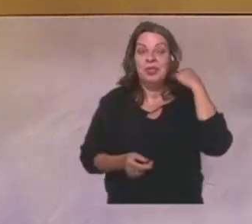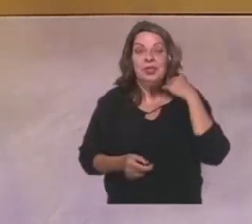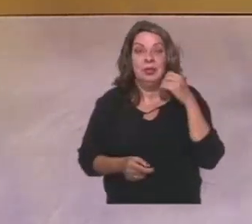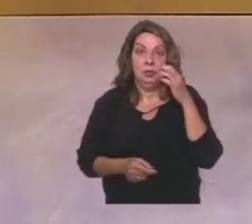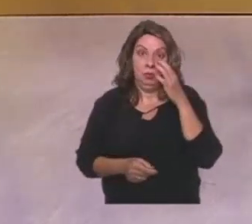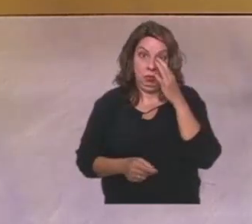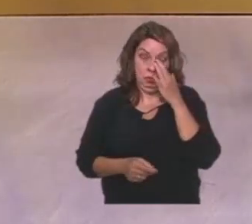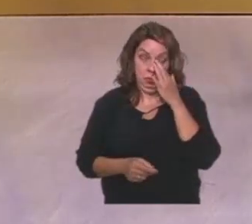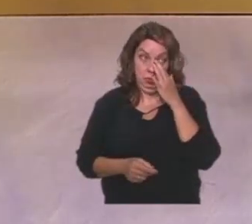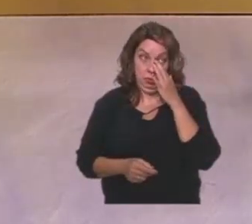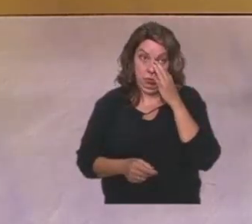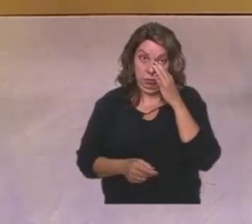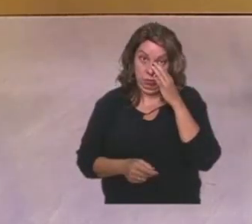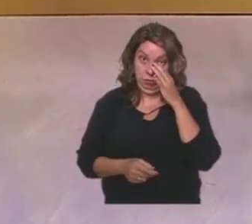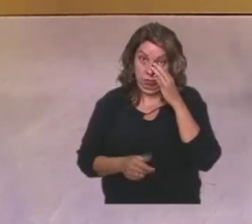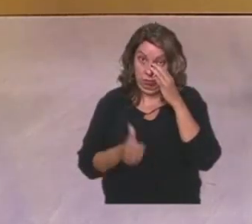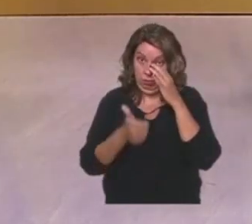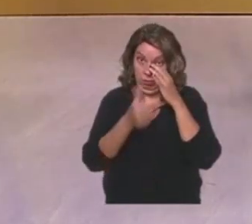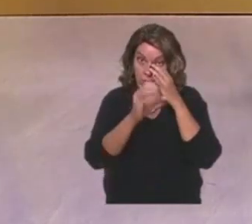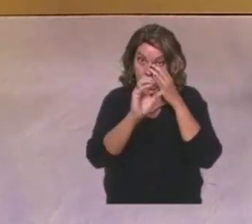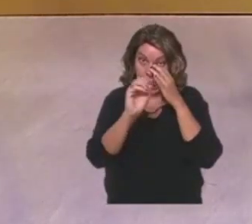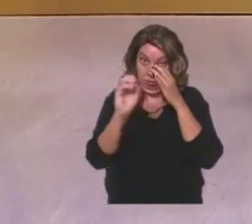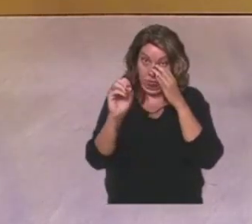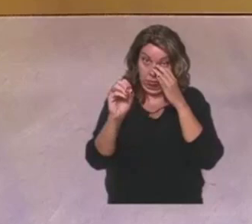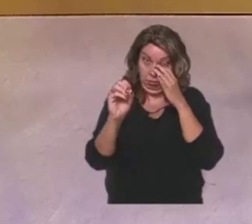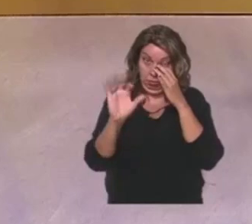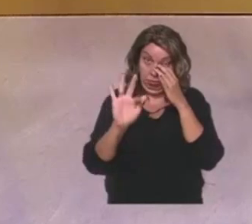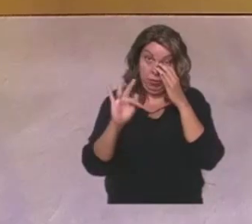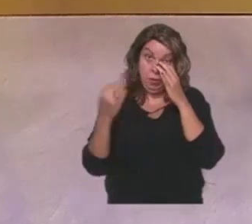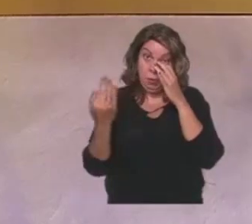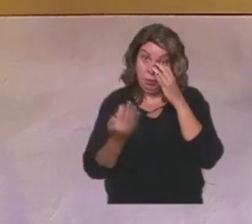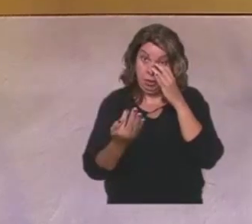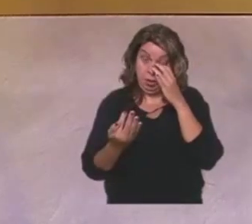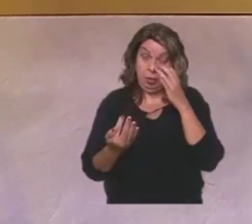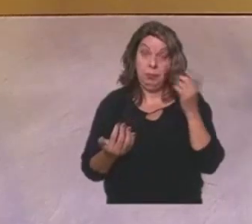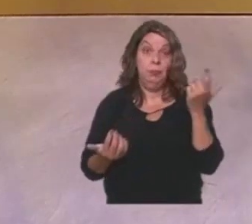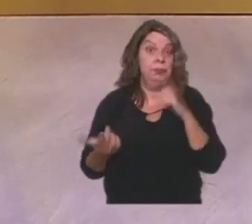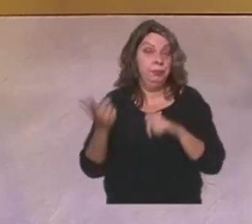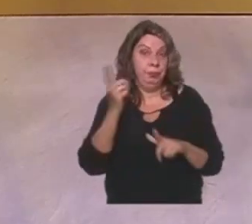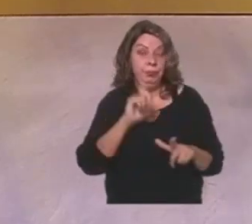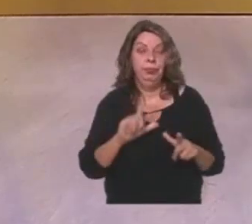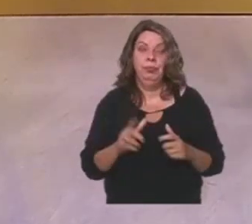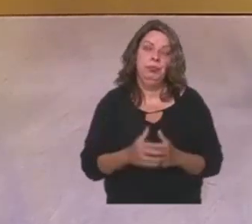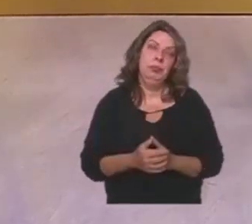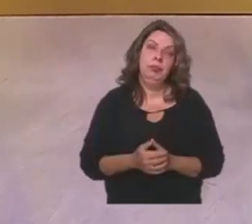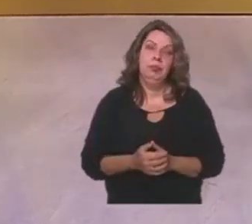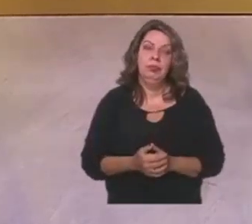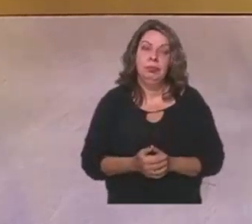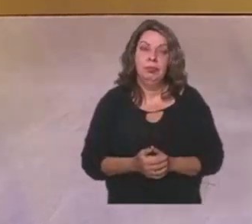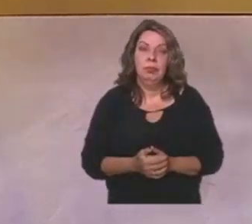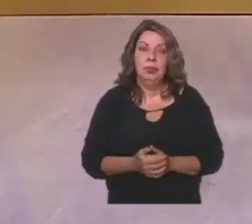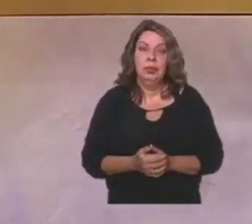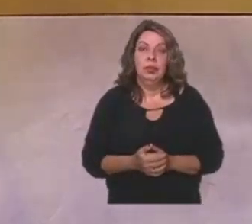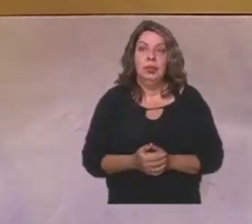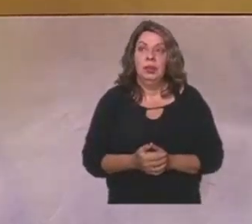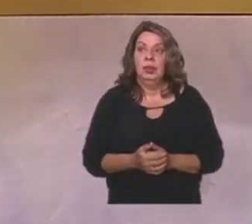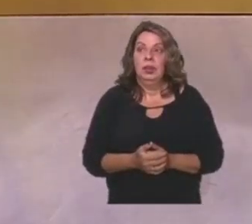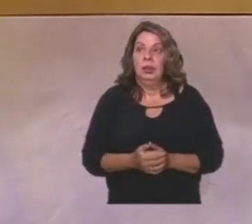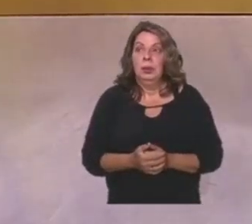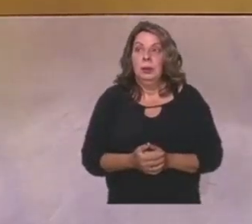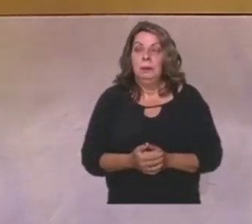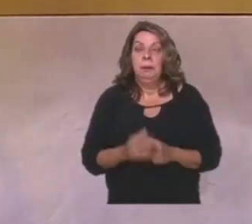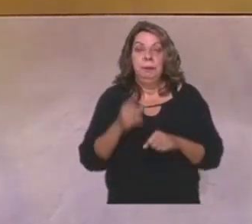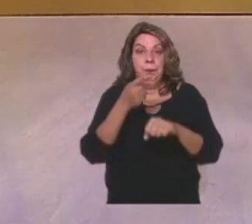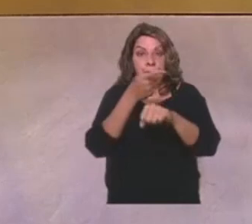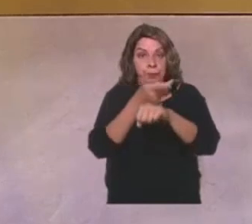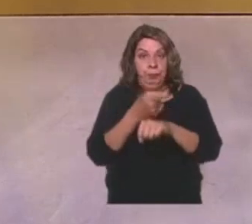pessoas. Ou, na verdade, são 100 famílias contempladas, 100 né? 100 famílias é contempladas, com certeza. Só cada faz prêmio, o CAP, né, cada prêmio